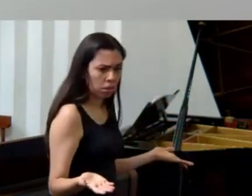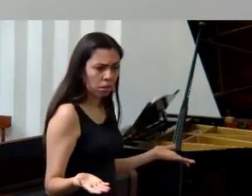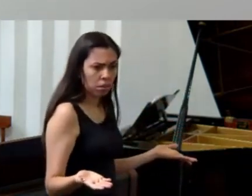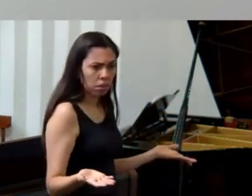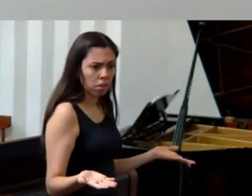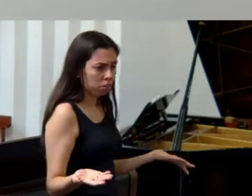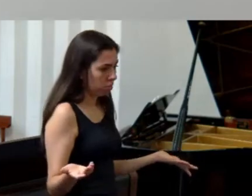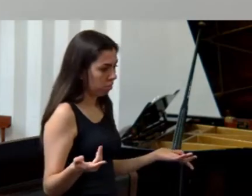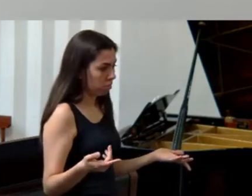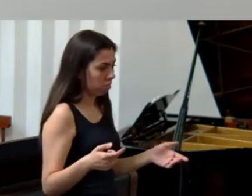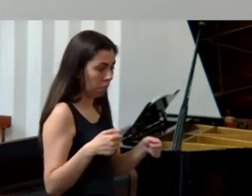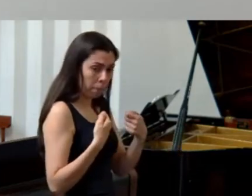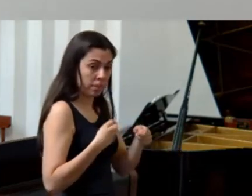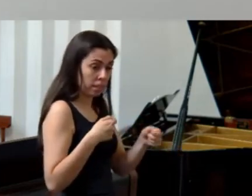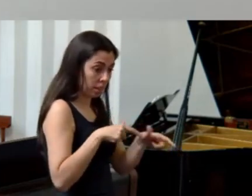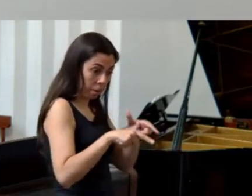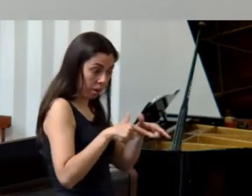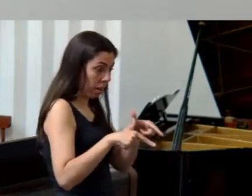por uma causa qualquer,